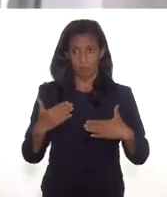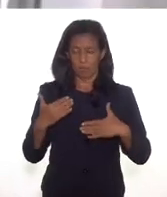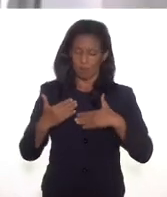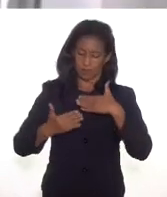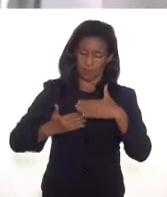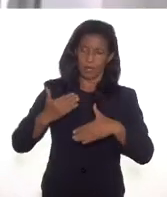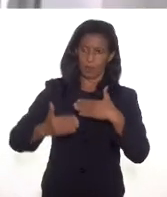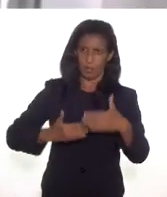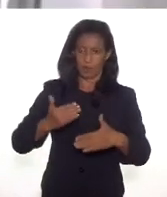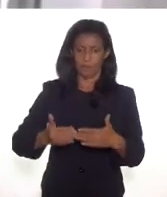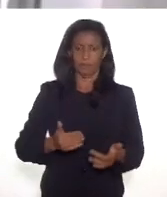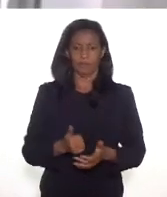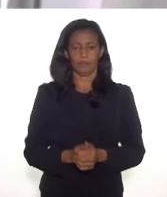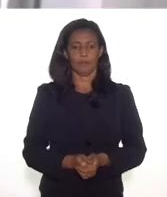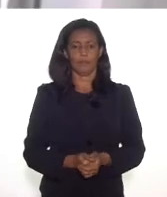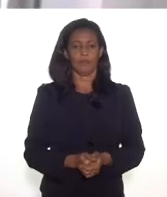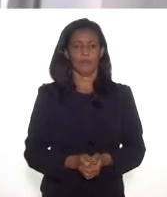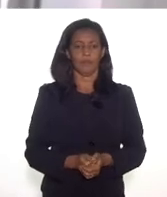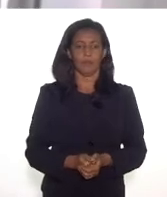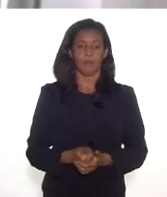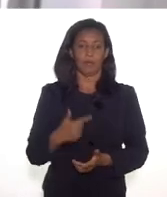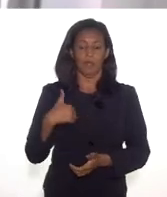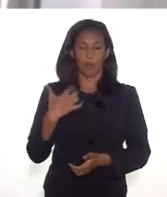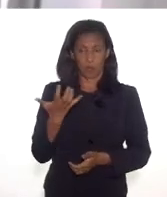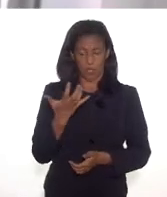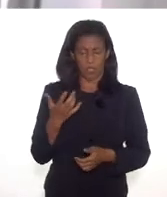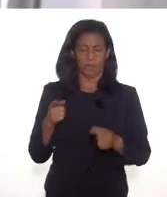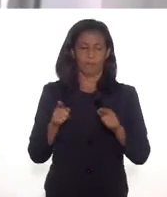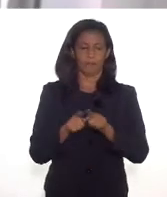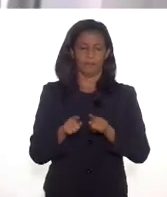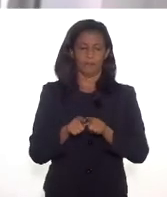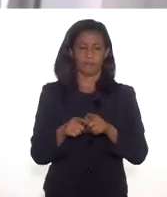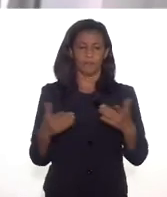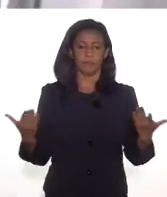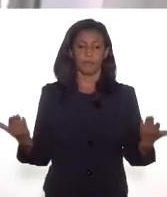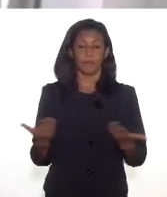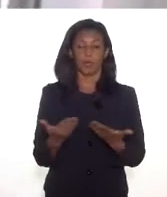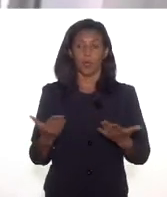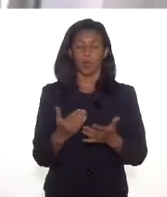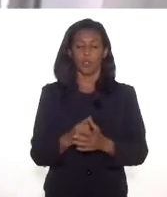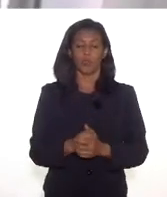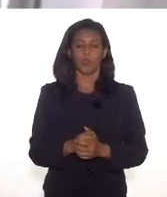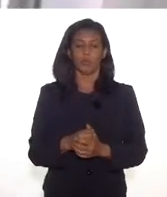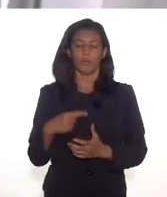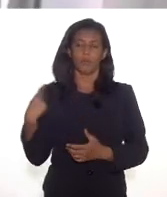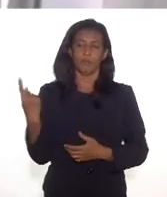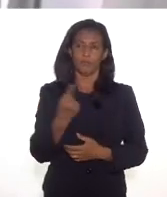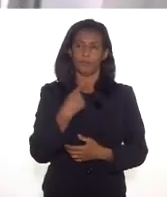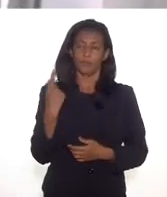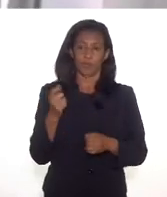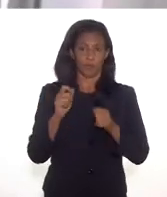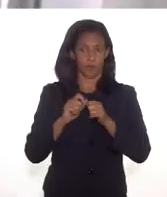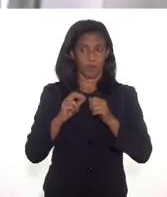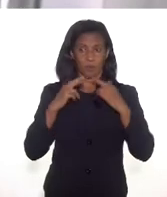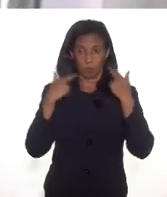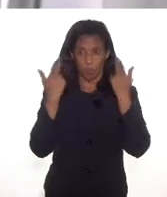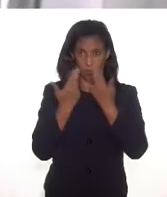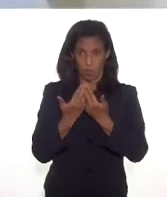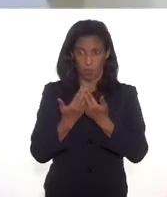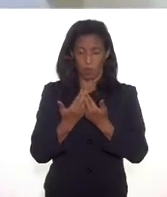minha intervenção, eu queria restituir também que hoje nós fizemos uma importante audiência